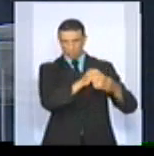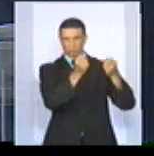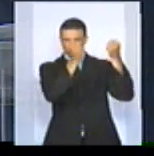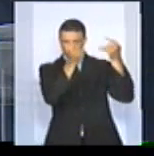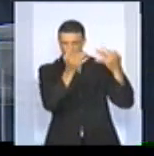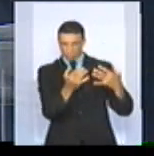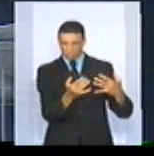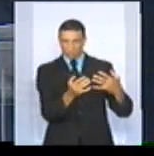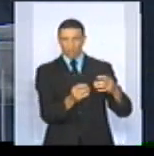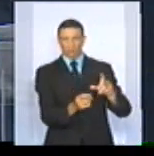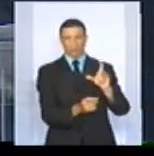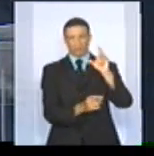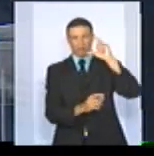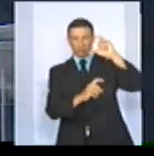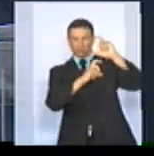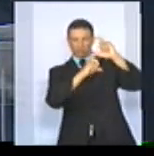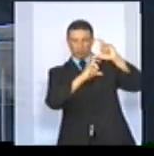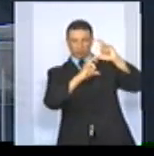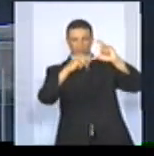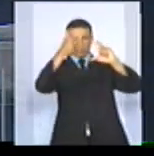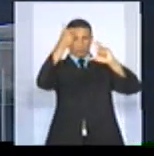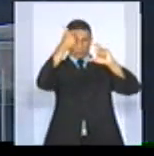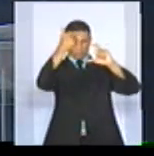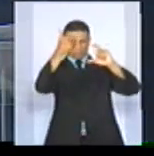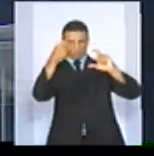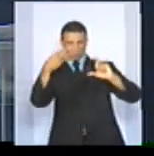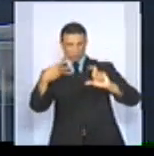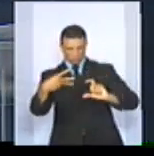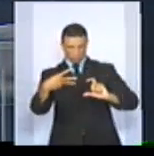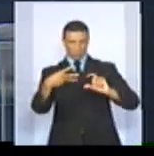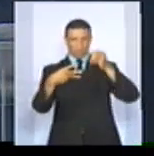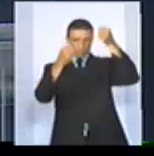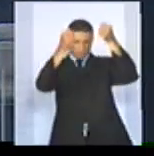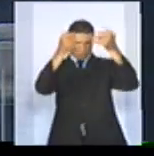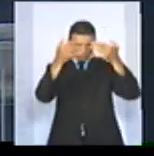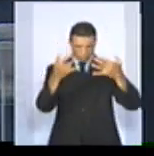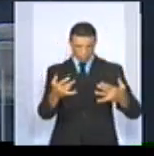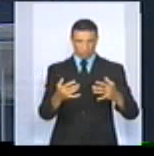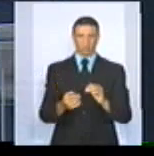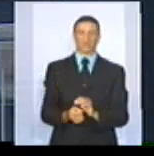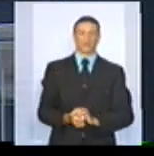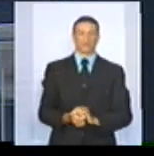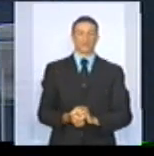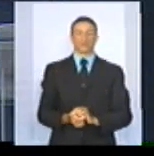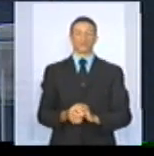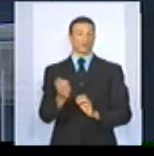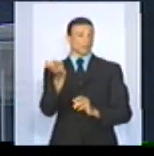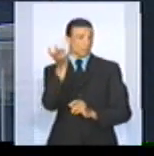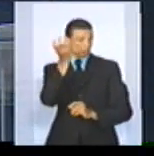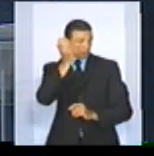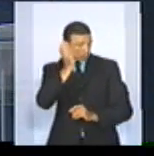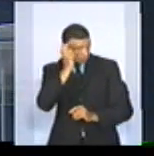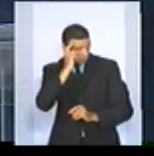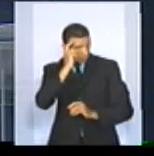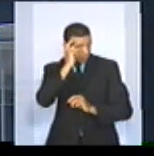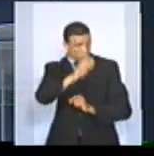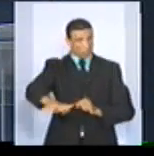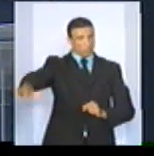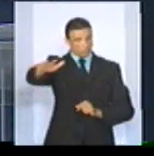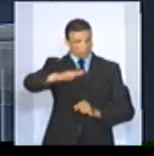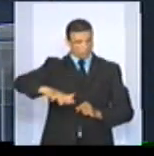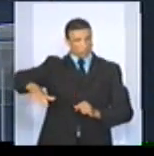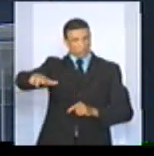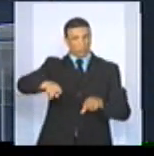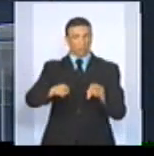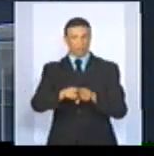os parágrafos 2º e 3º, que preconiza os seguintes princípios: a promoção da cultura nacional e regional e o estímulo à